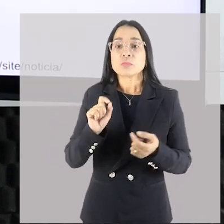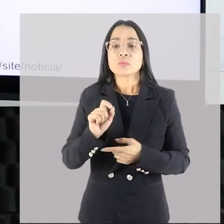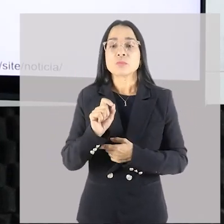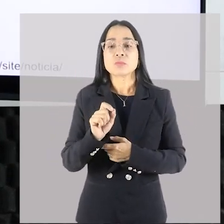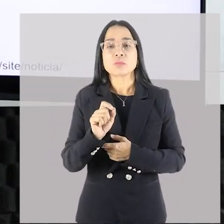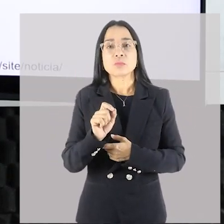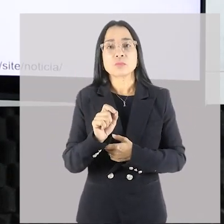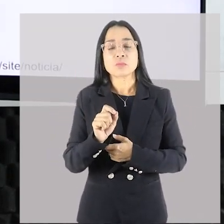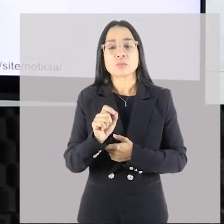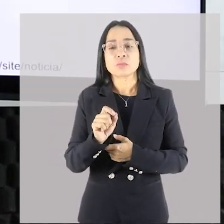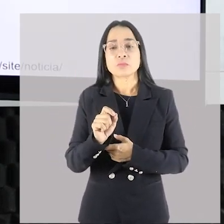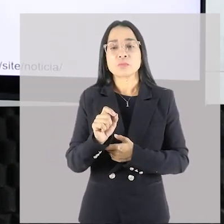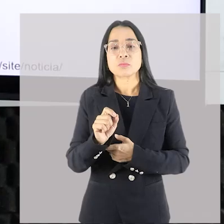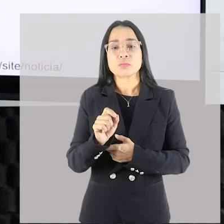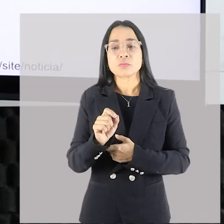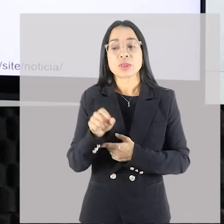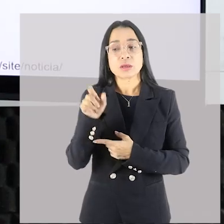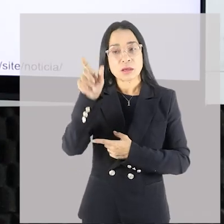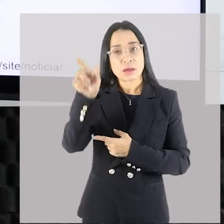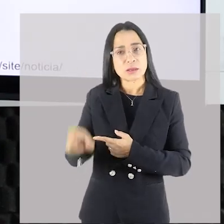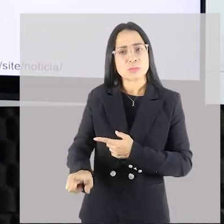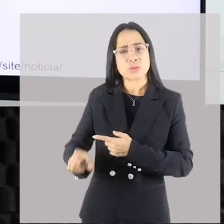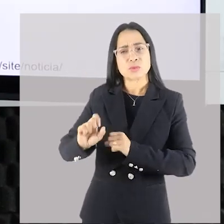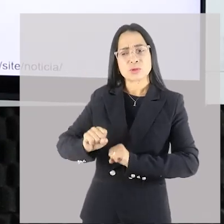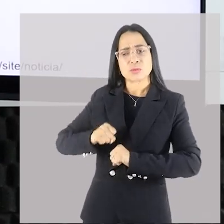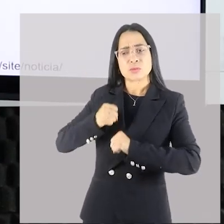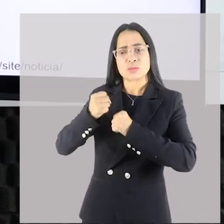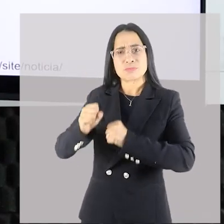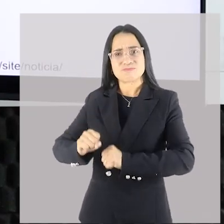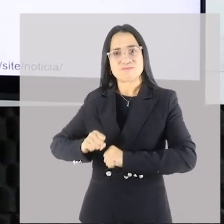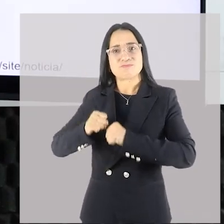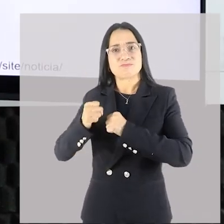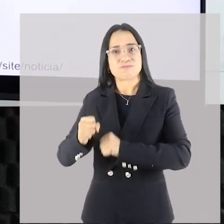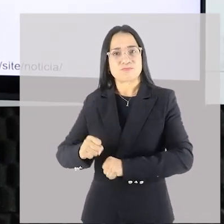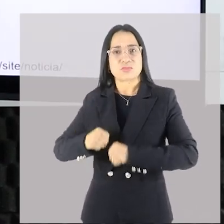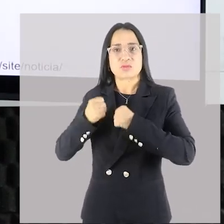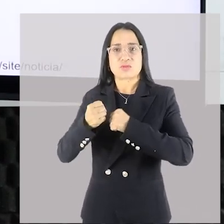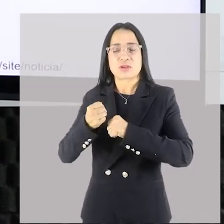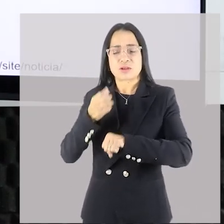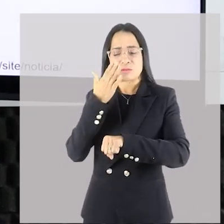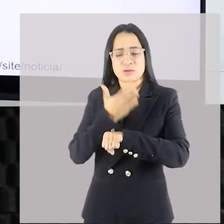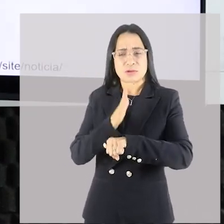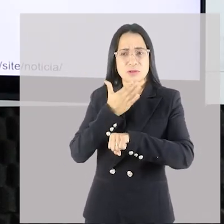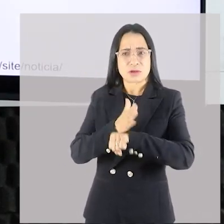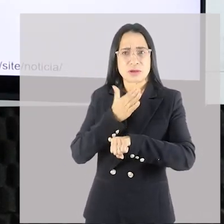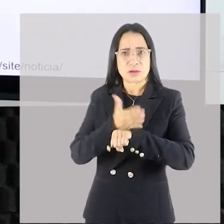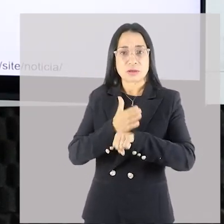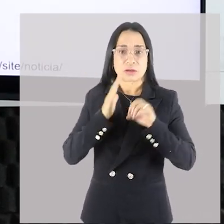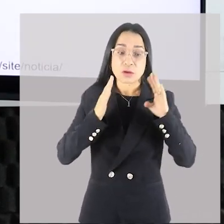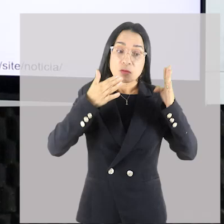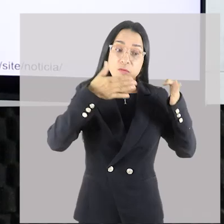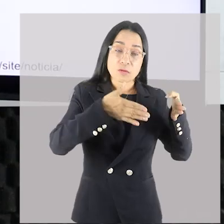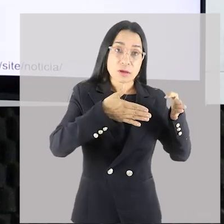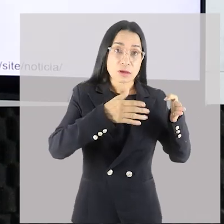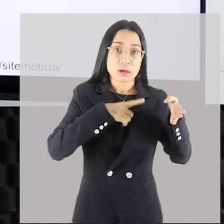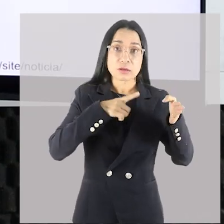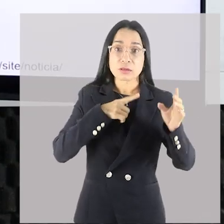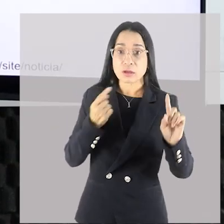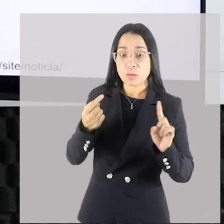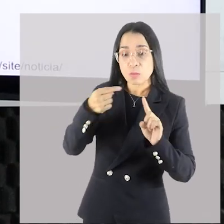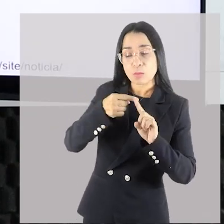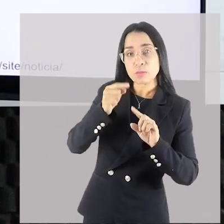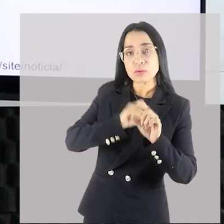que levava esses indivíduos a se esforçarem, a treinarem, a se dedicarem para ter êxito